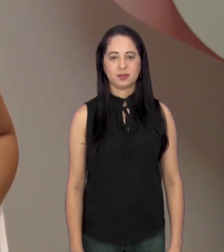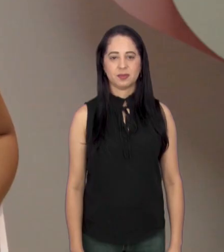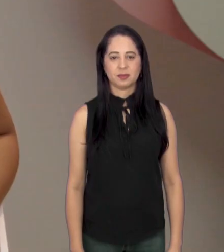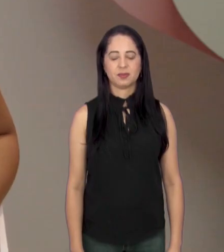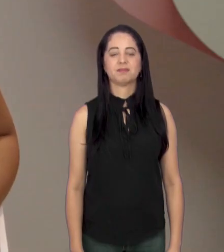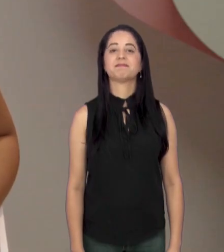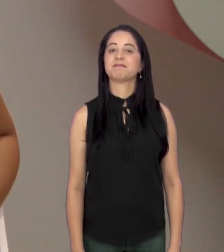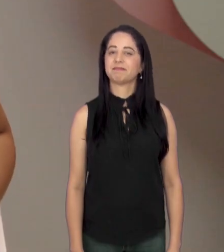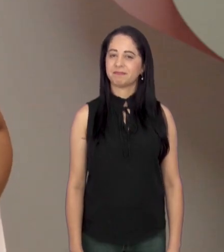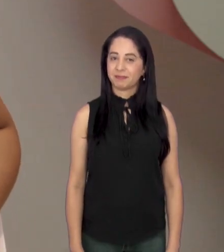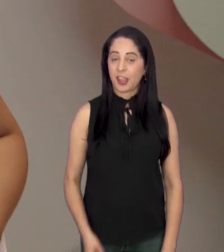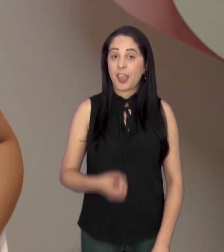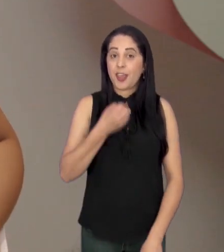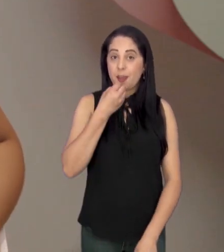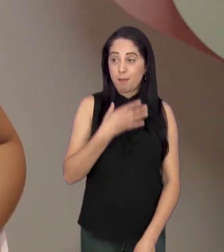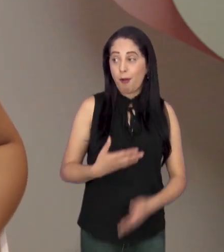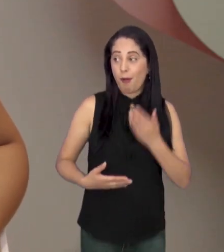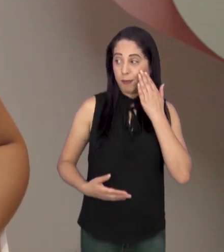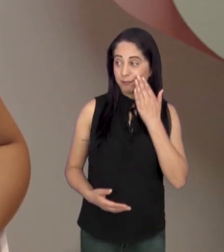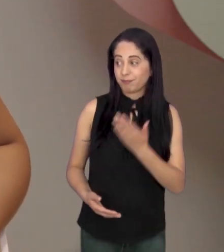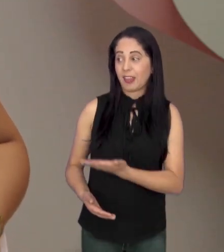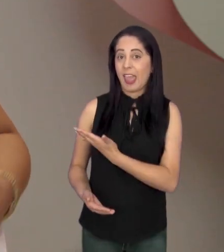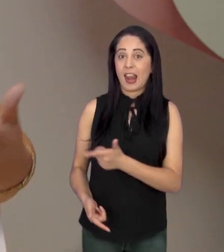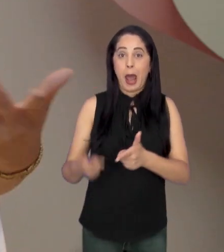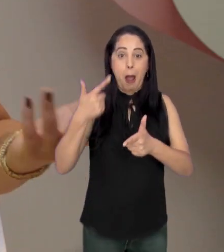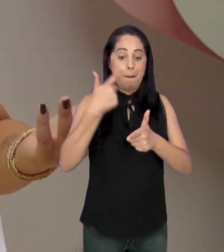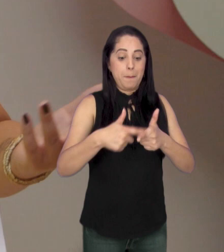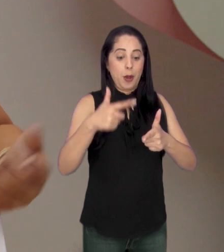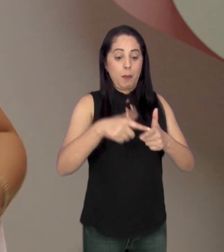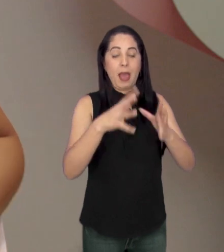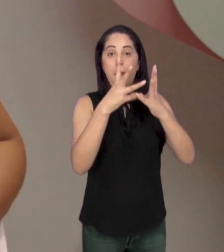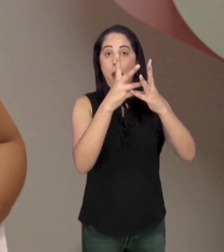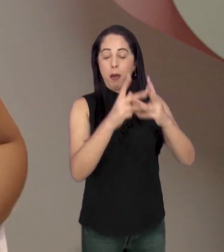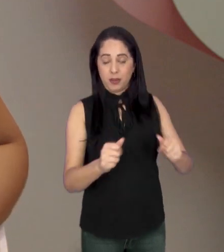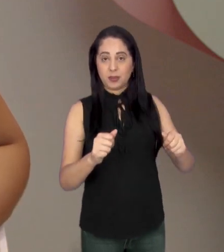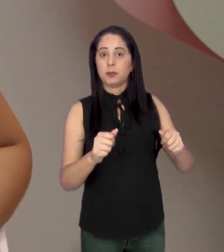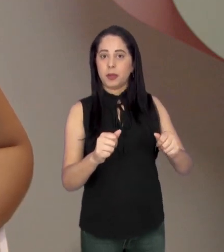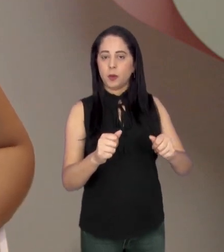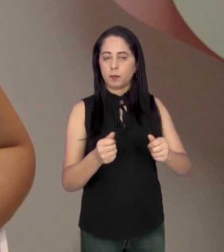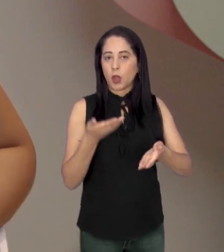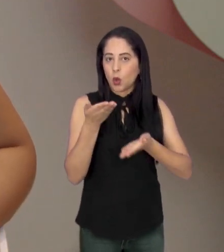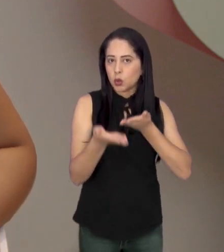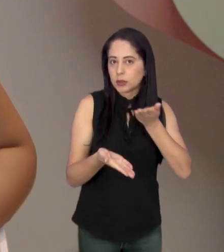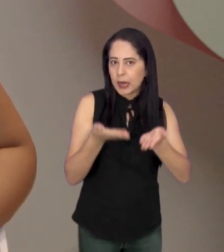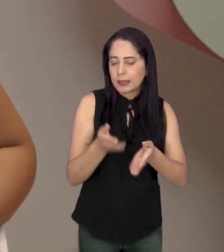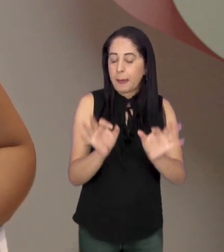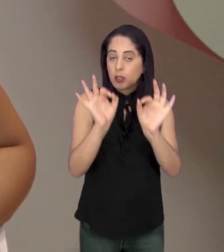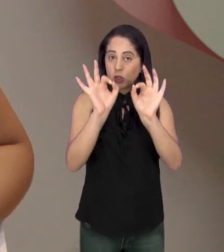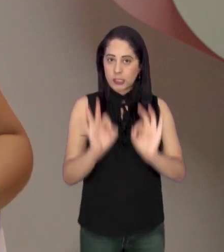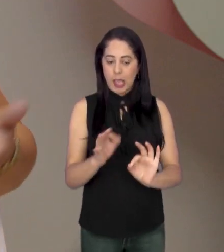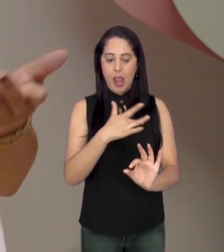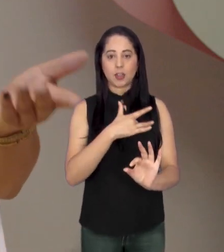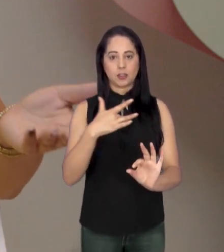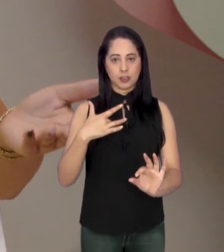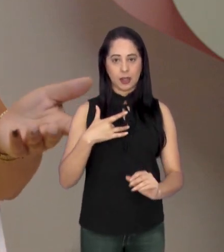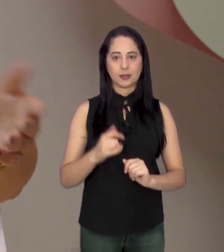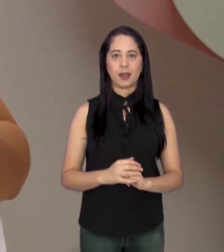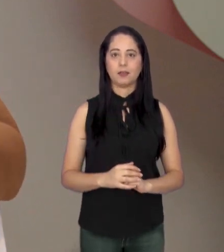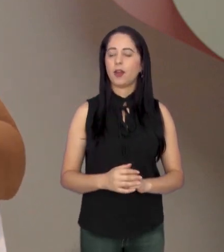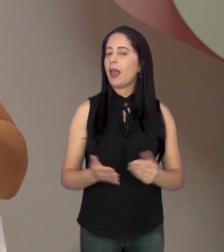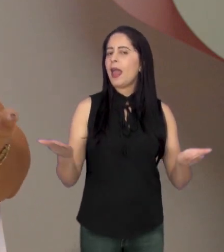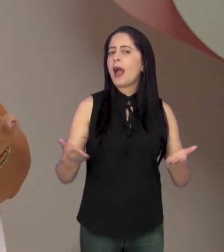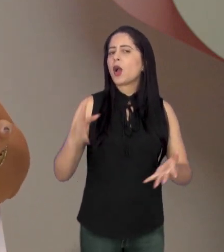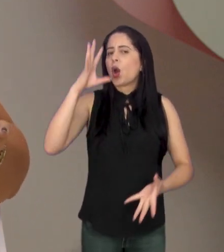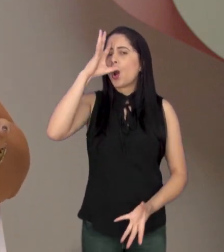Que bom que a Rosana resolveu o problema de saúde e com o tratamento segue com hábitos mais saudáveis. E para a gente